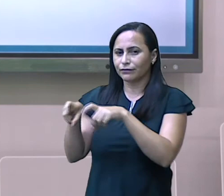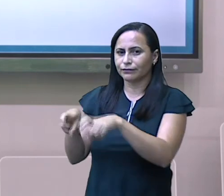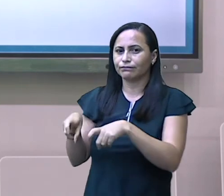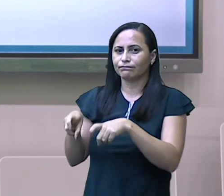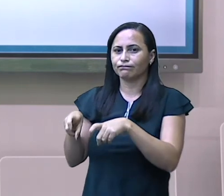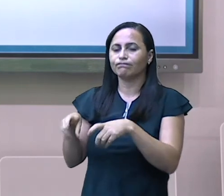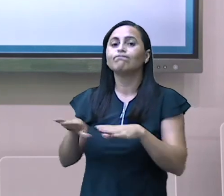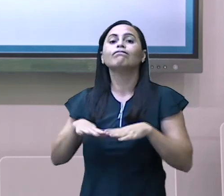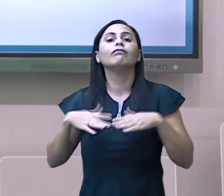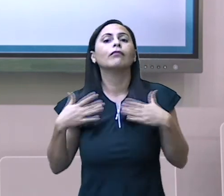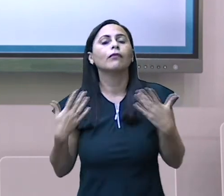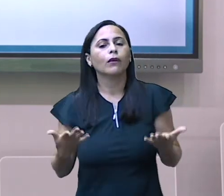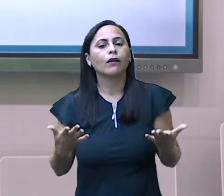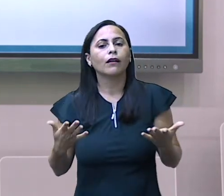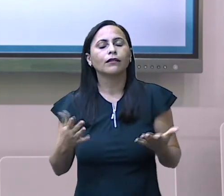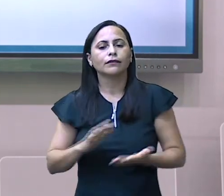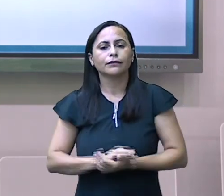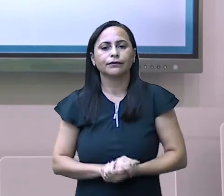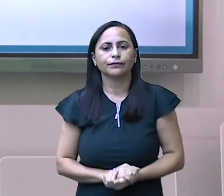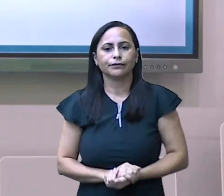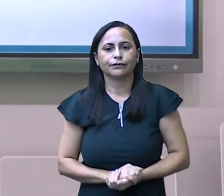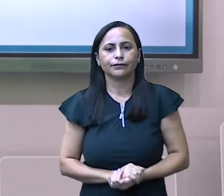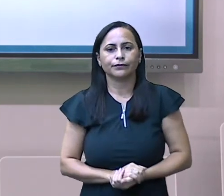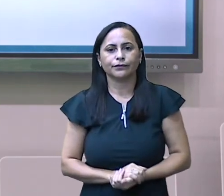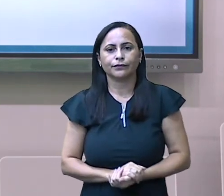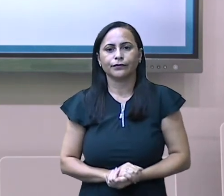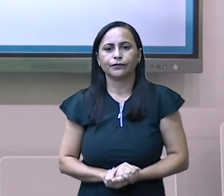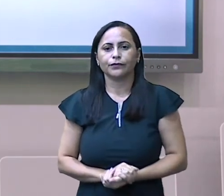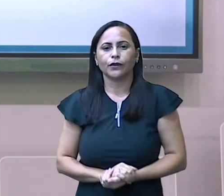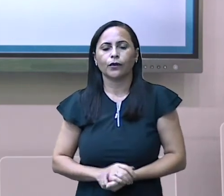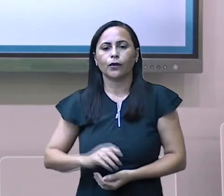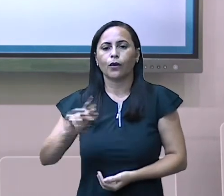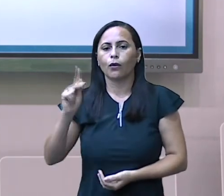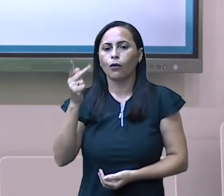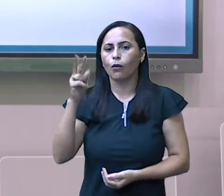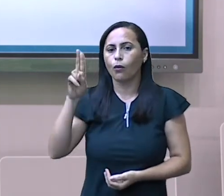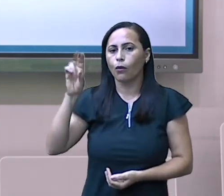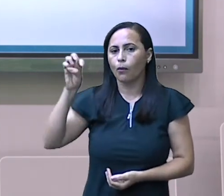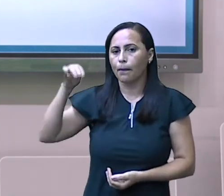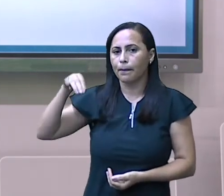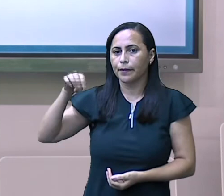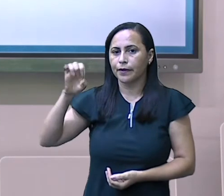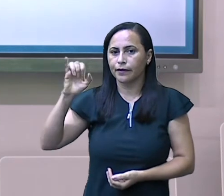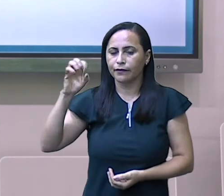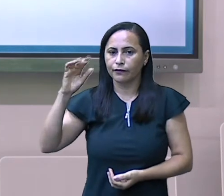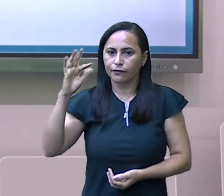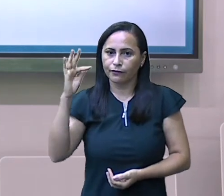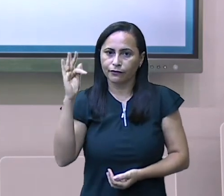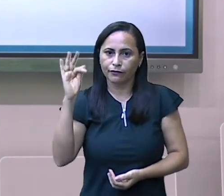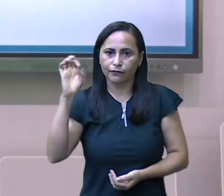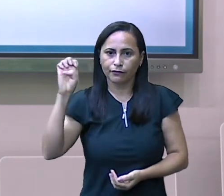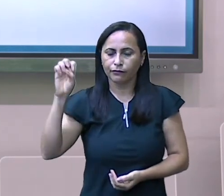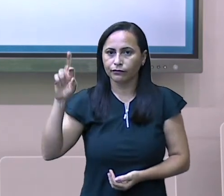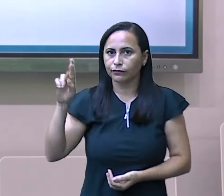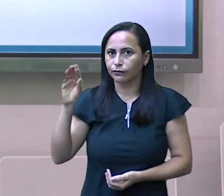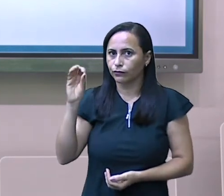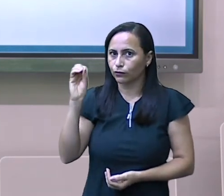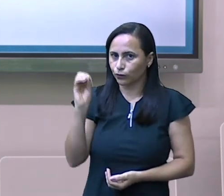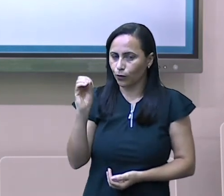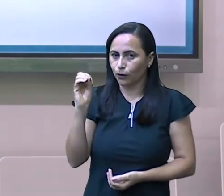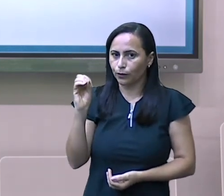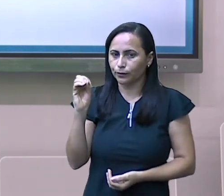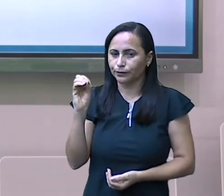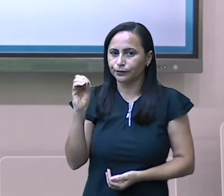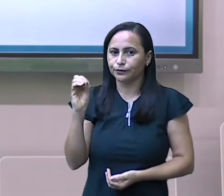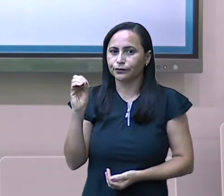características, não. Solo próprio para a agricultura é um solo umífero, né? O